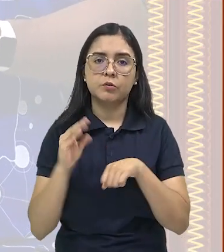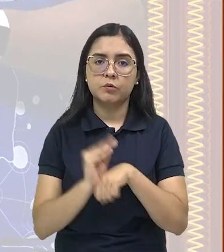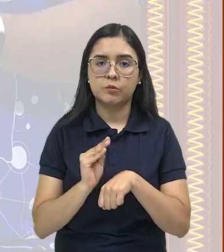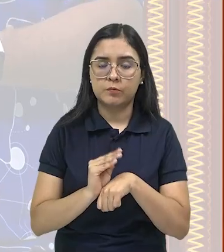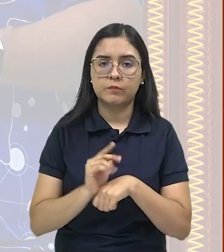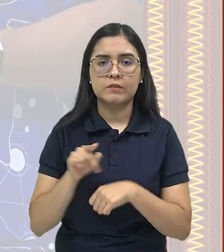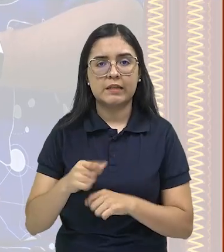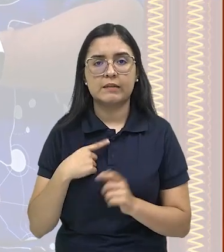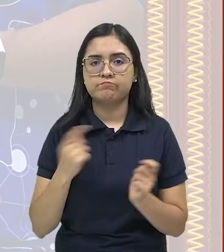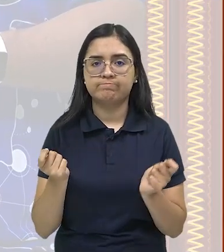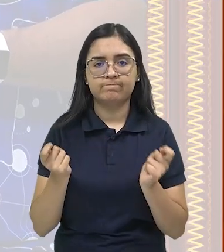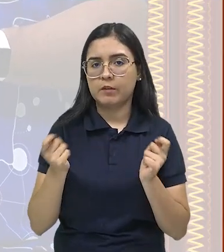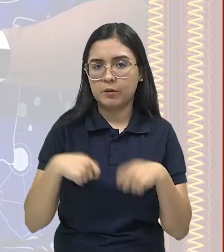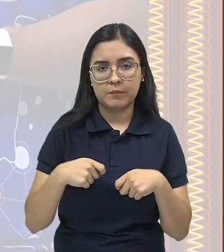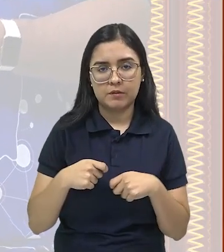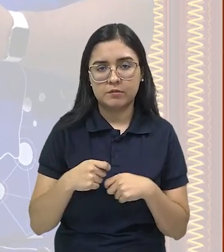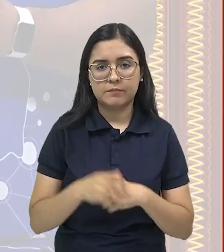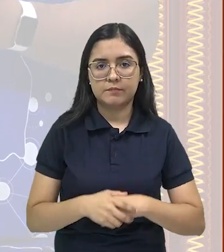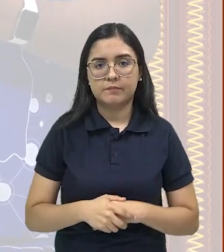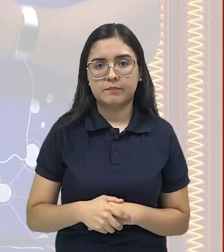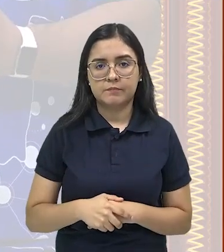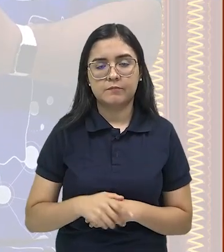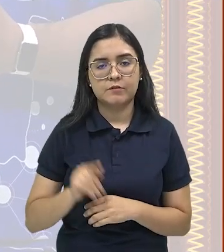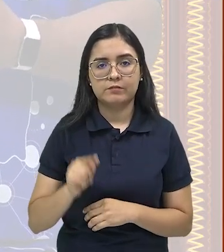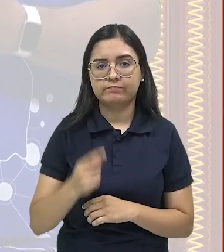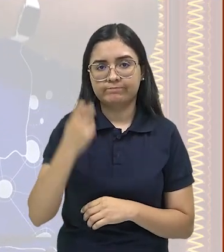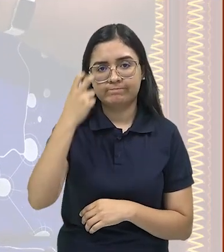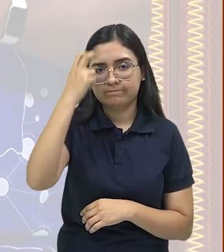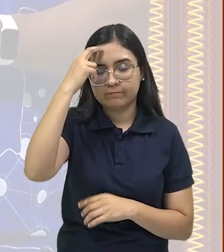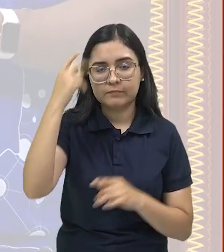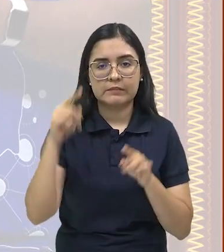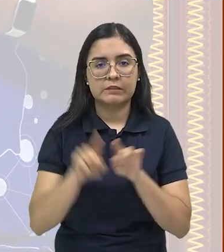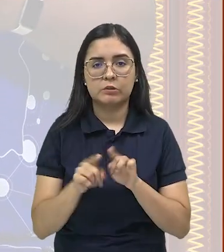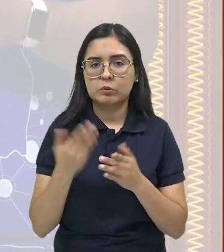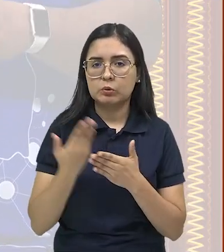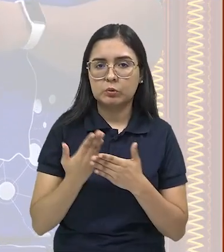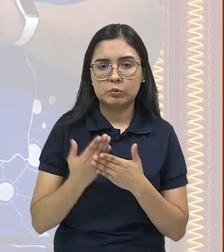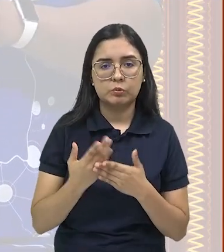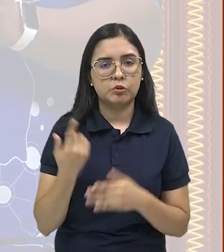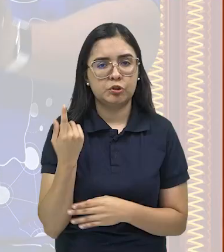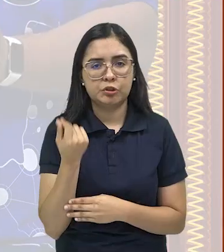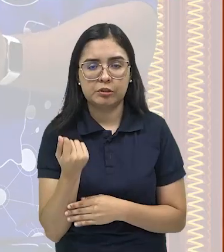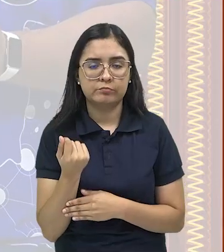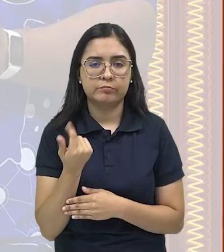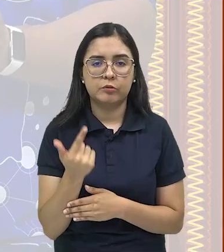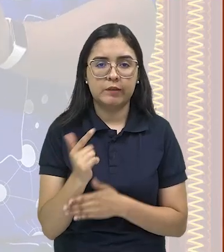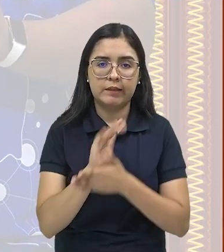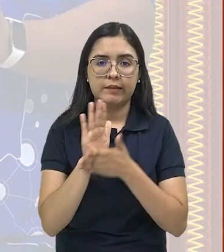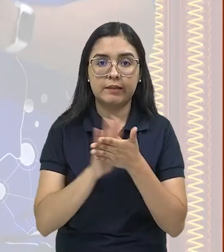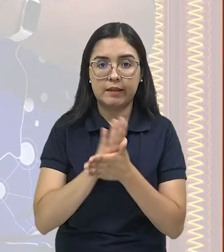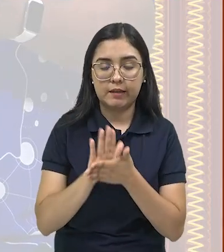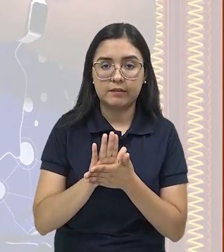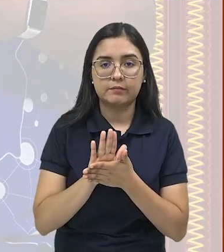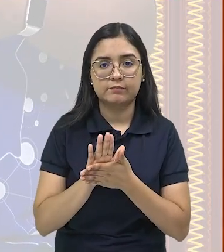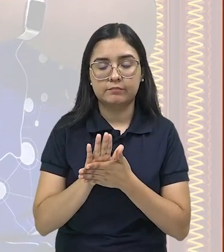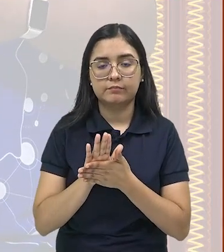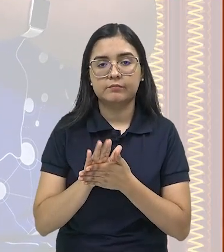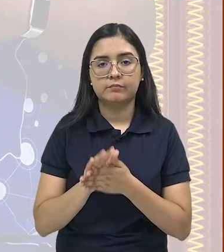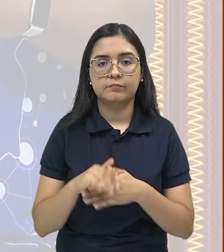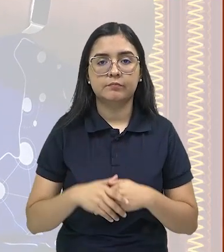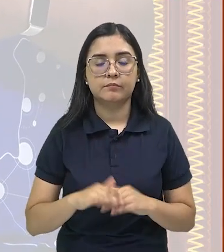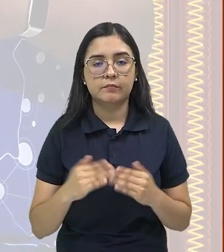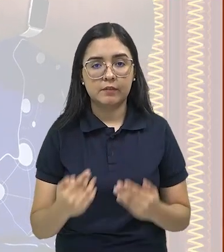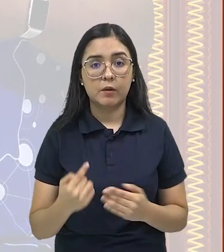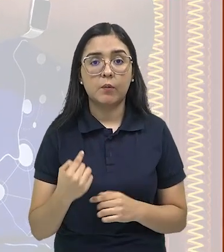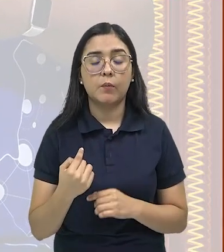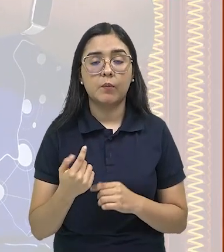Você é incapaz, você não tem inteligência, você não tem estudo, você não tem dinheiro, você não tem nada. Então eu, quanto